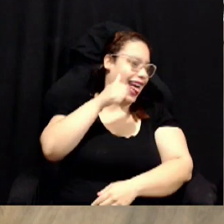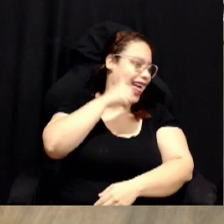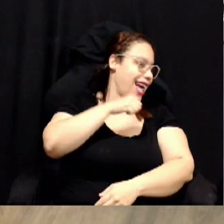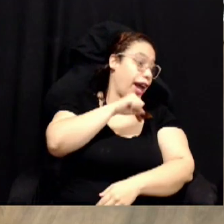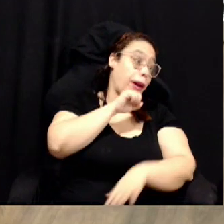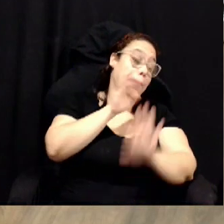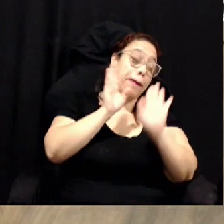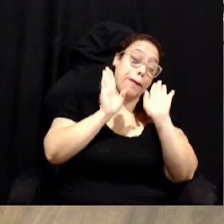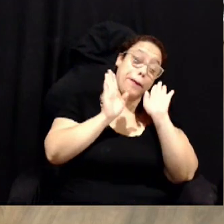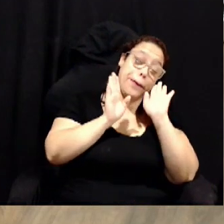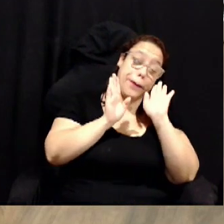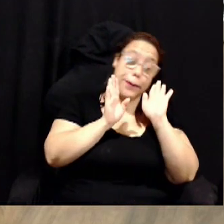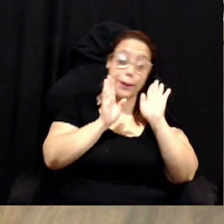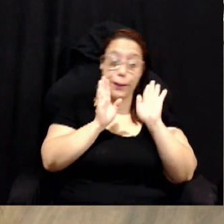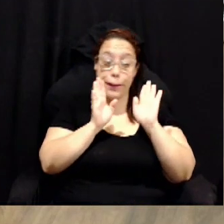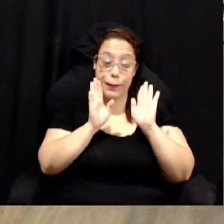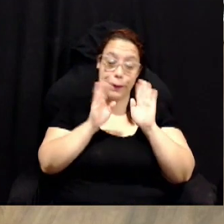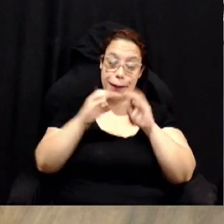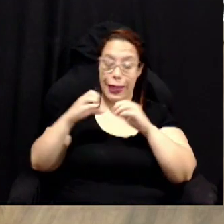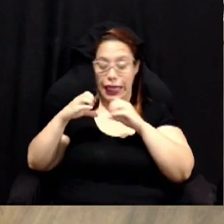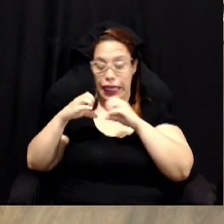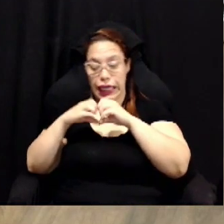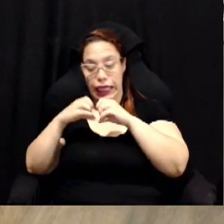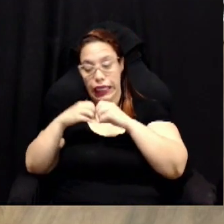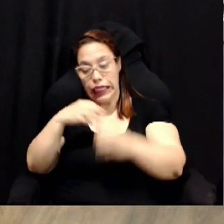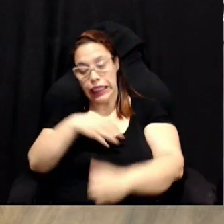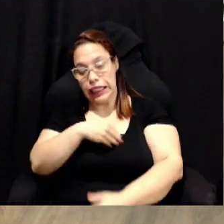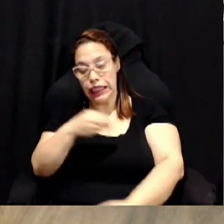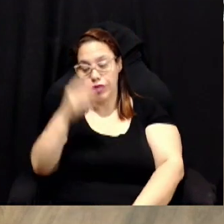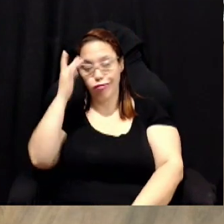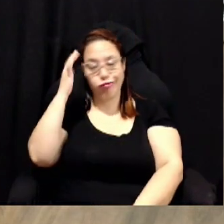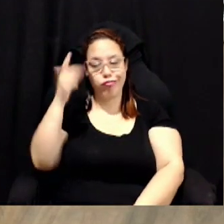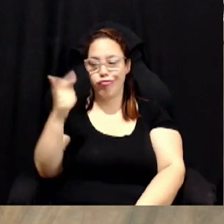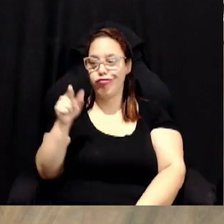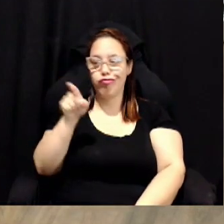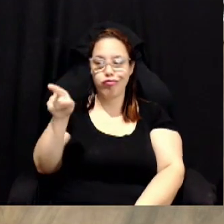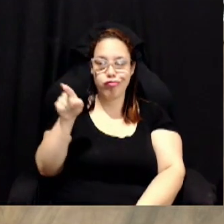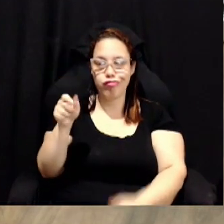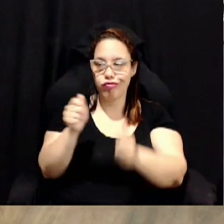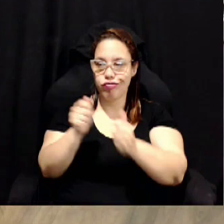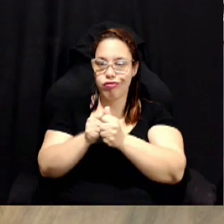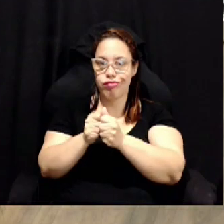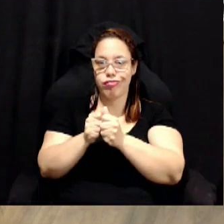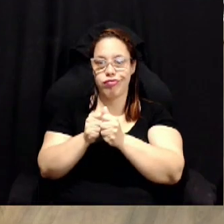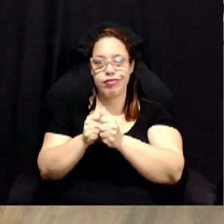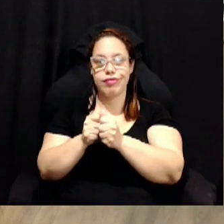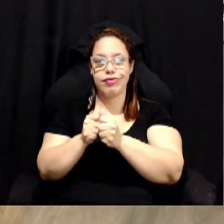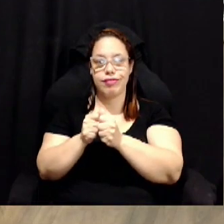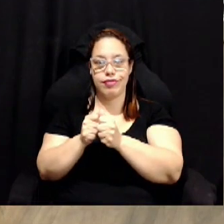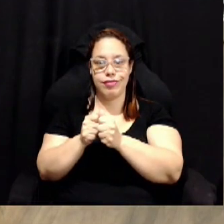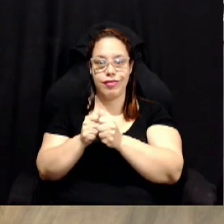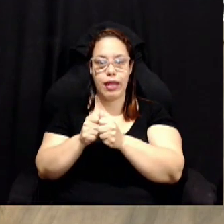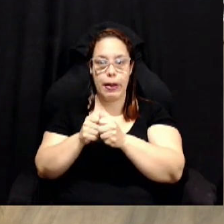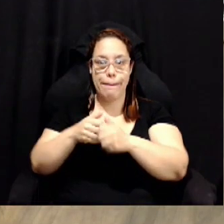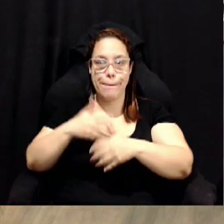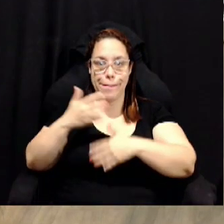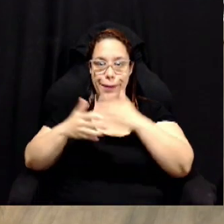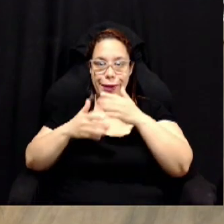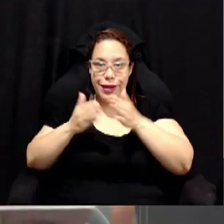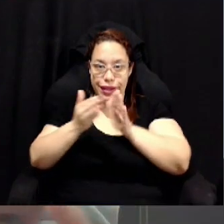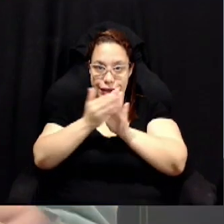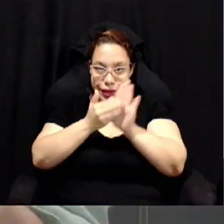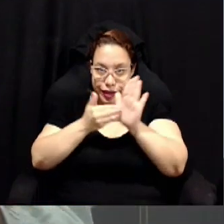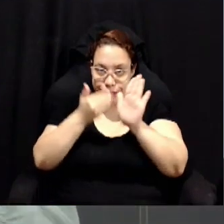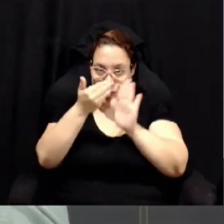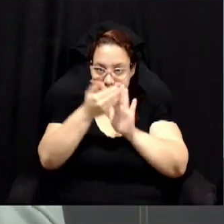amo minha filha de parte, não consigo imaginar minha vida sem ela, né? Tá. Ela que gerou esse livrinho, né? Foi primeiro